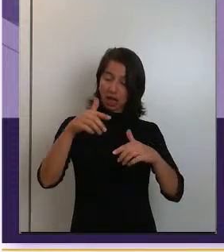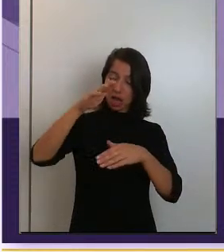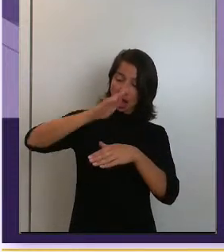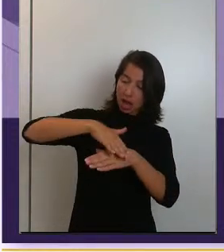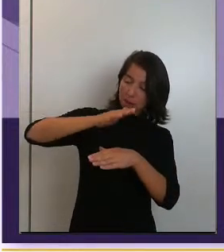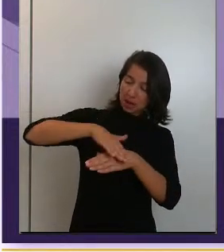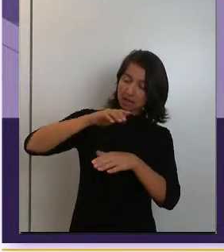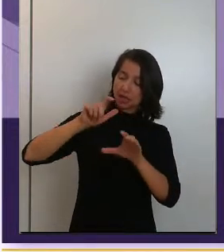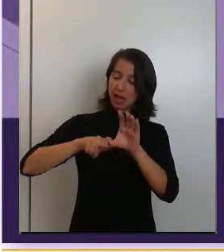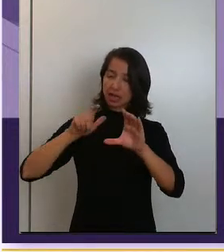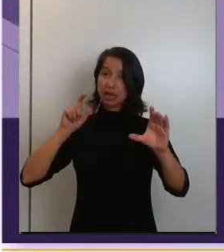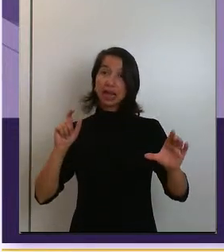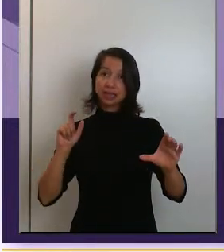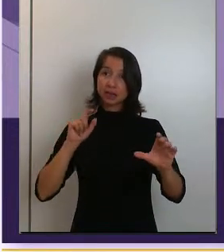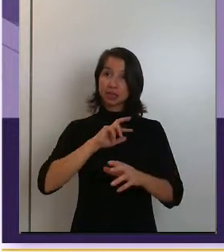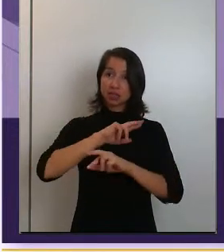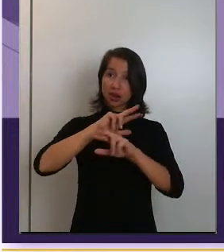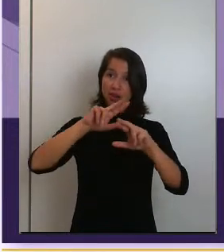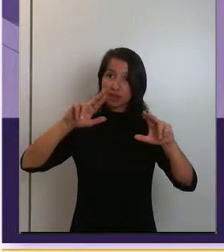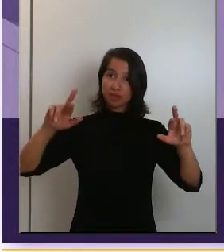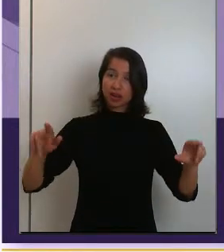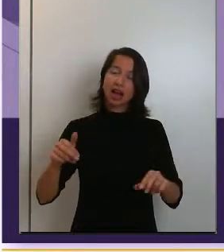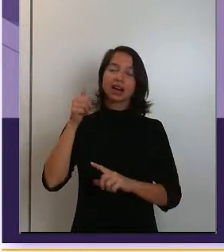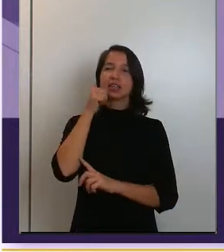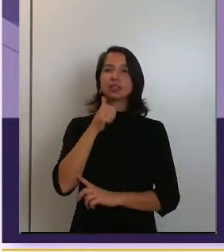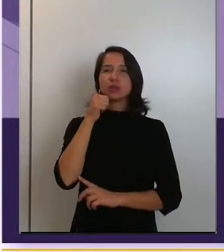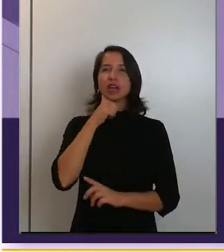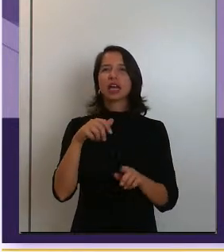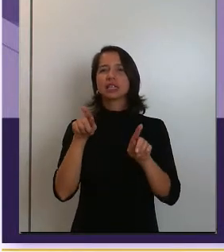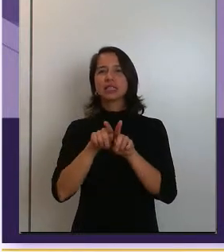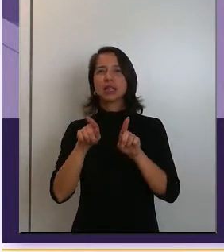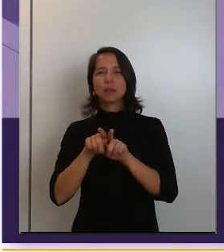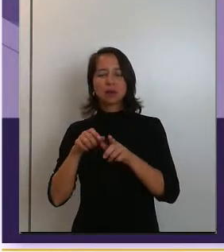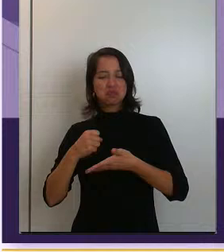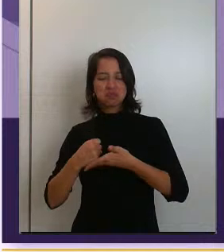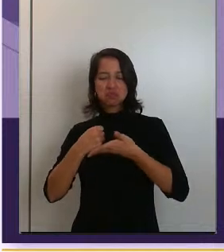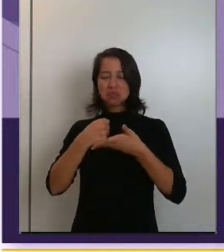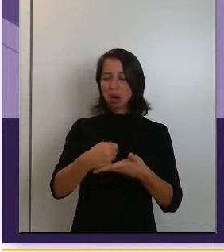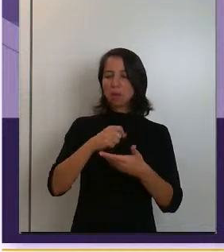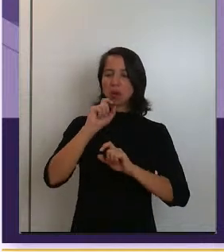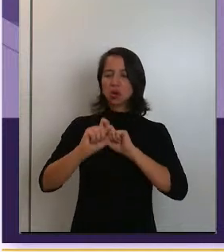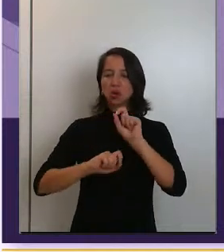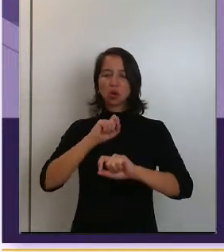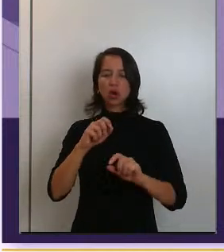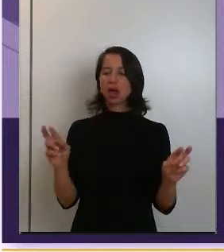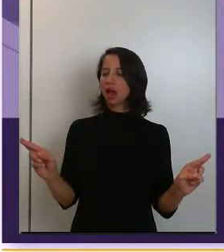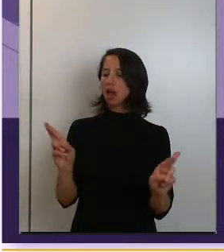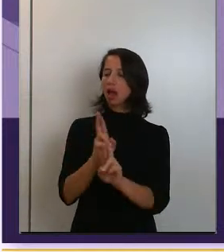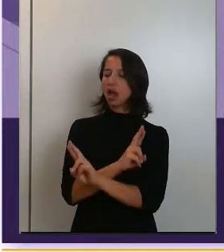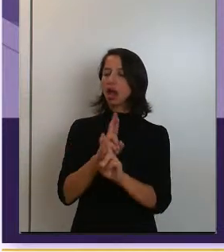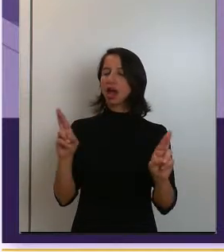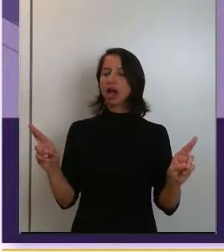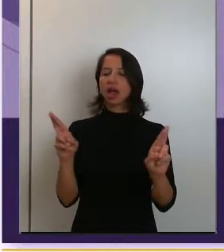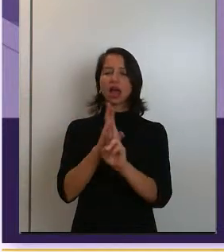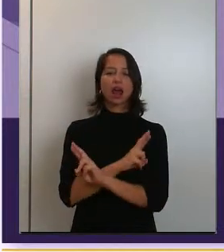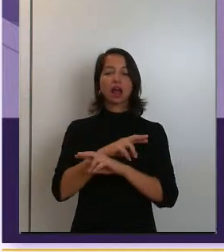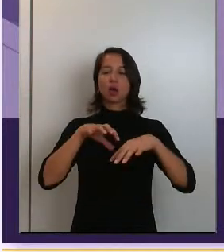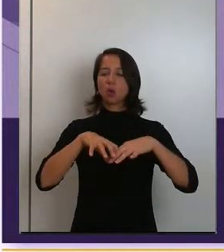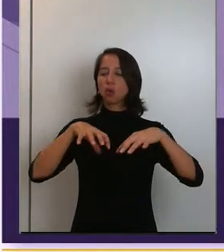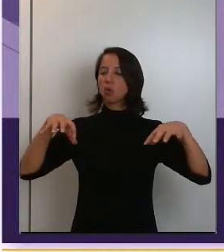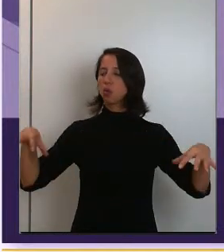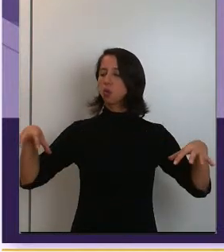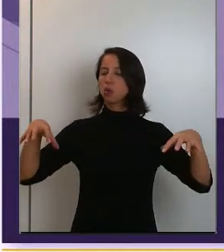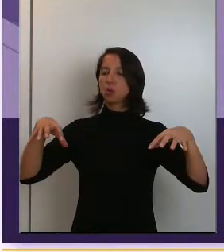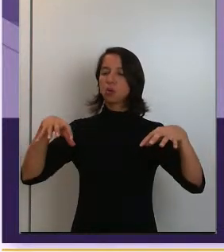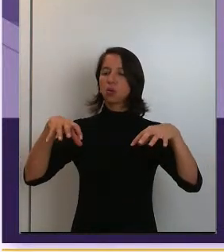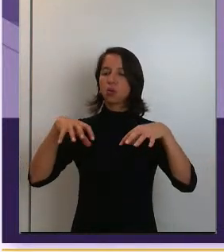emancipação e a independência de várias mulheres e ter contribuído para o surgimento de relações de gênero menos desiguais, homens e mulheres